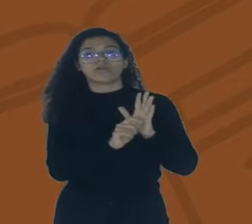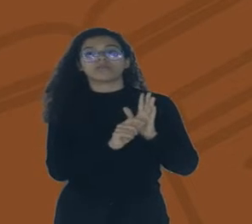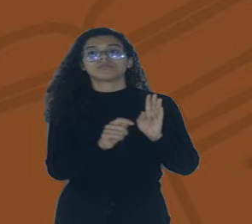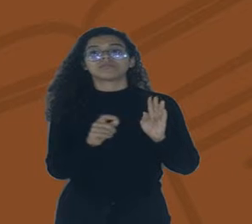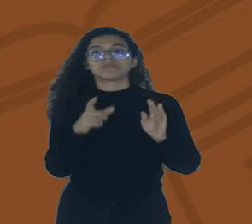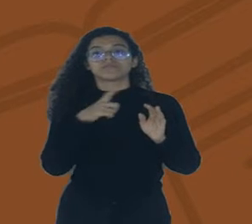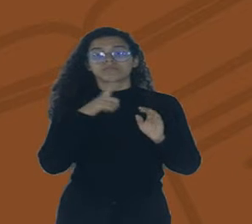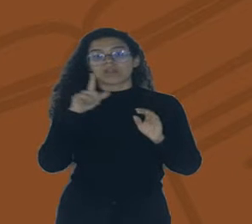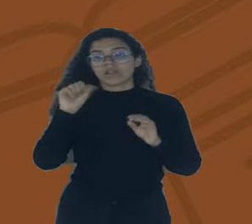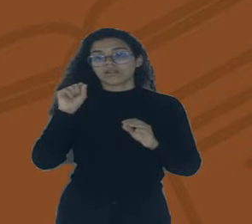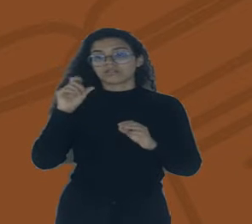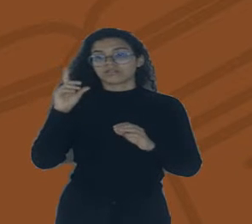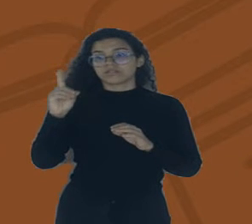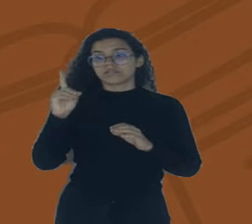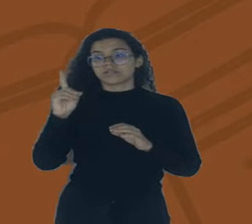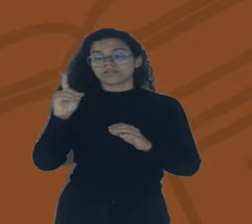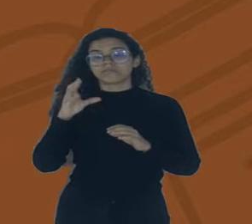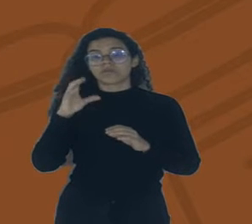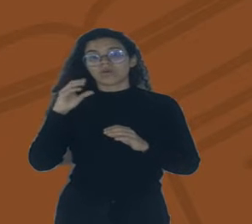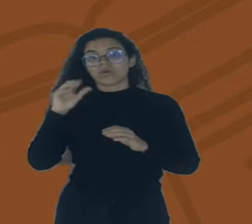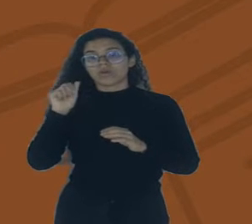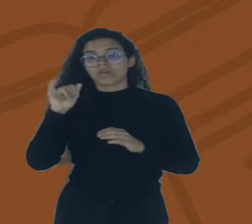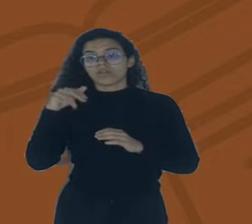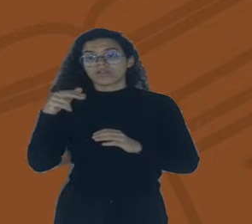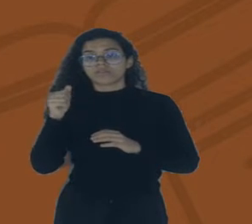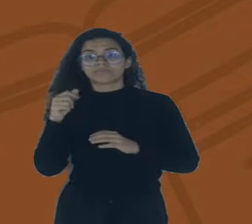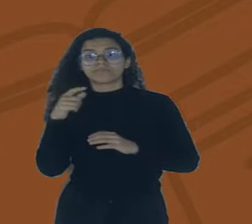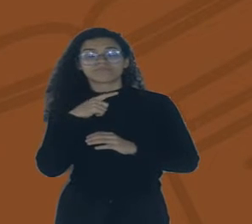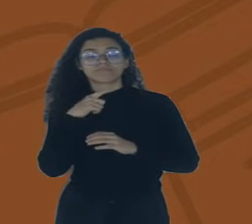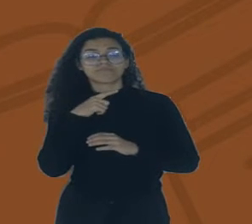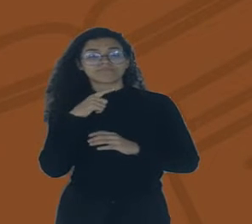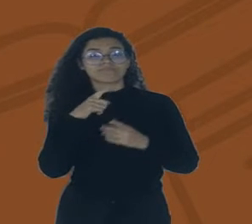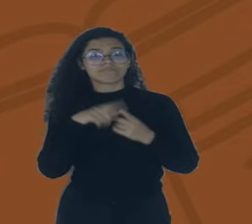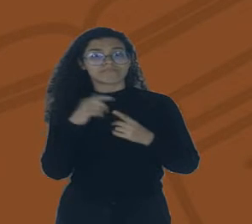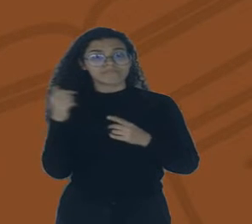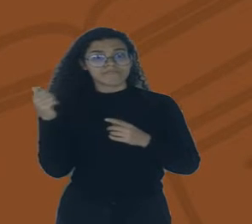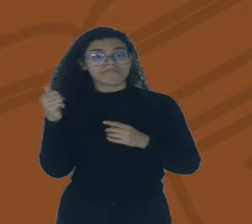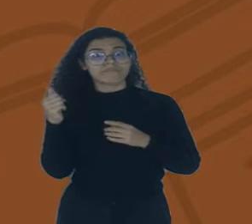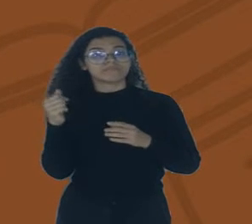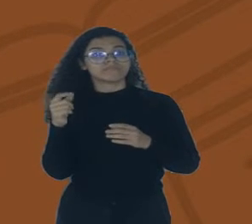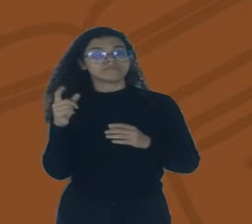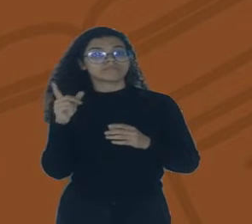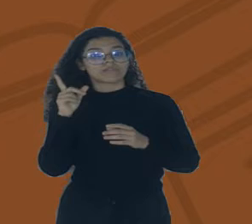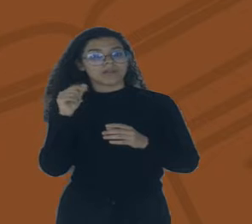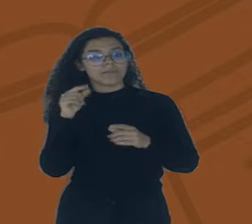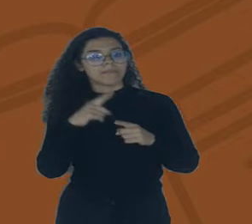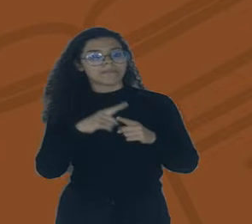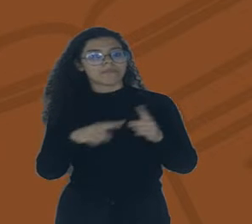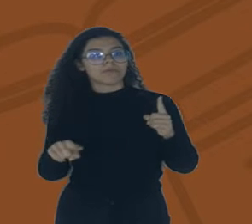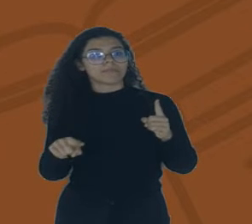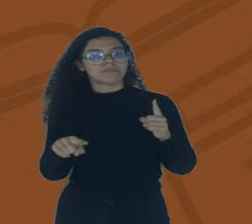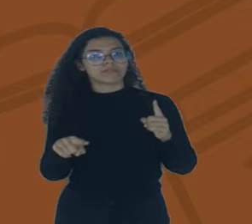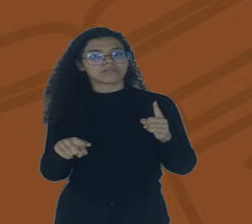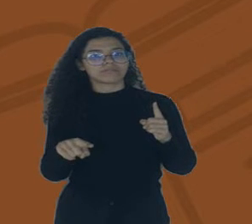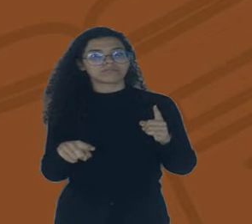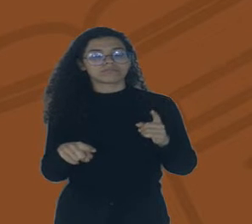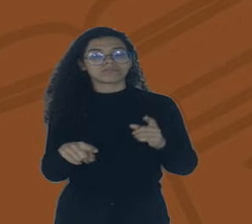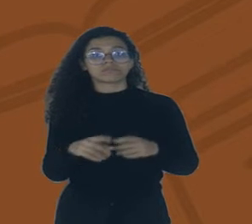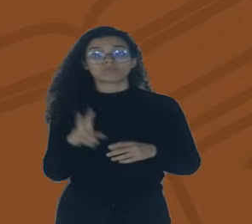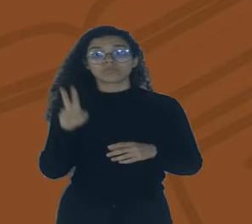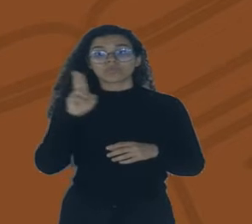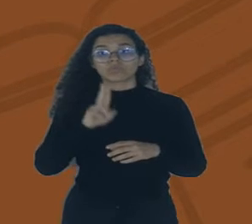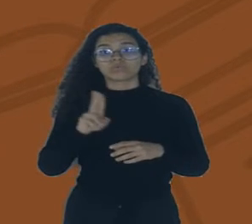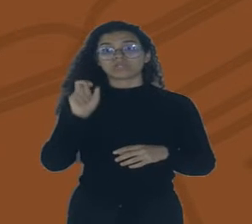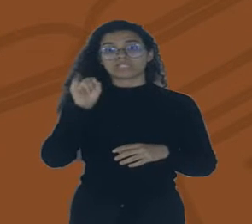aí LSD, cocaína, dentre outros. Então aí essas drogas elas são ilícitas, são proibidas por lei. O uso ou o